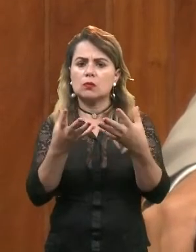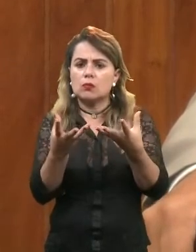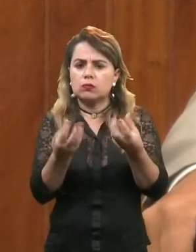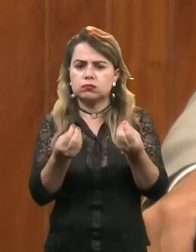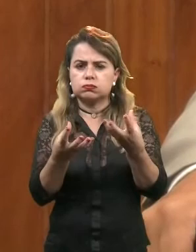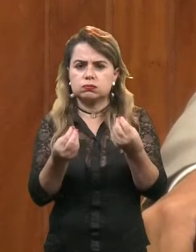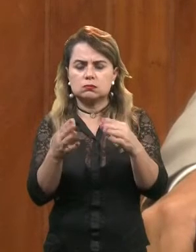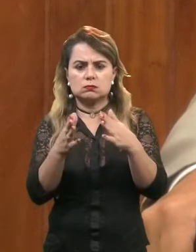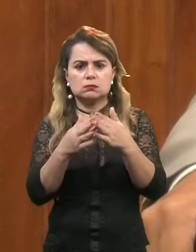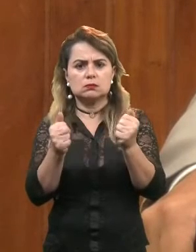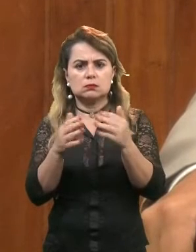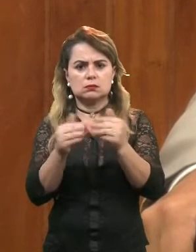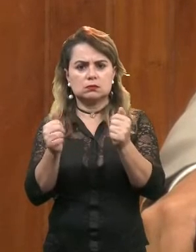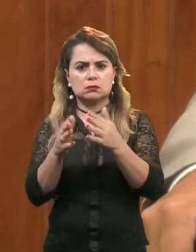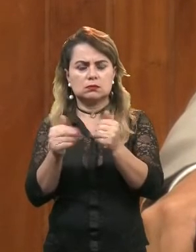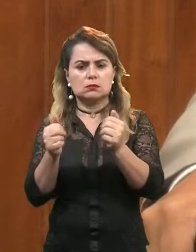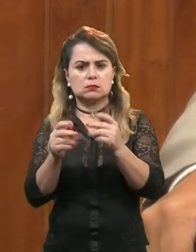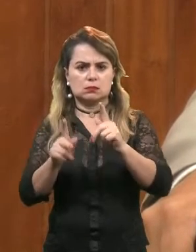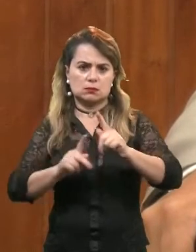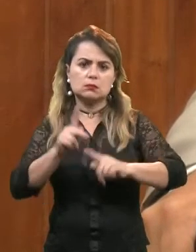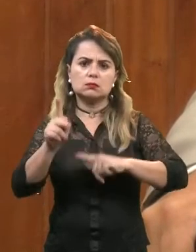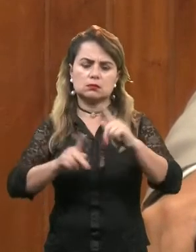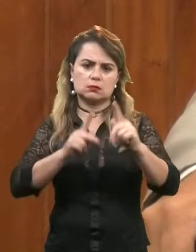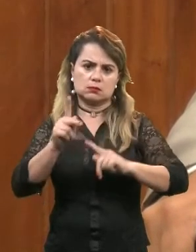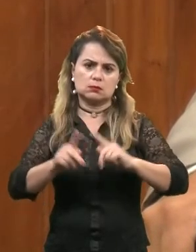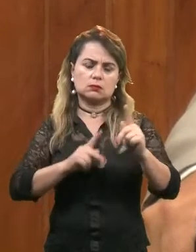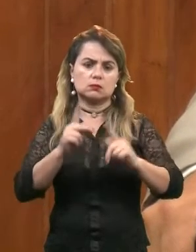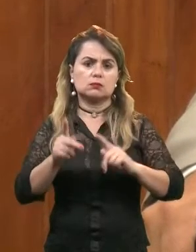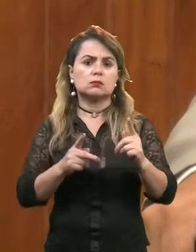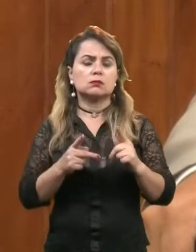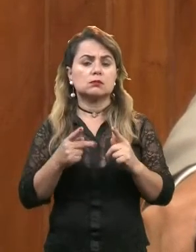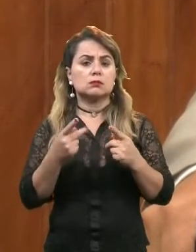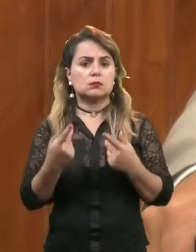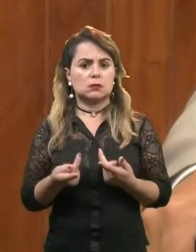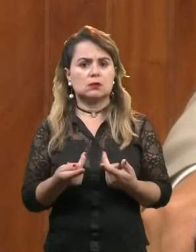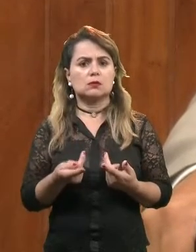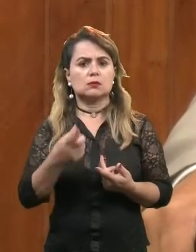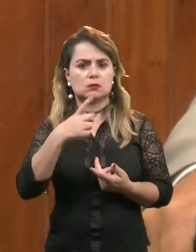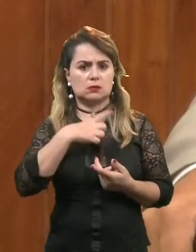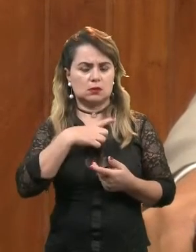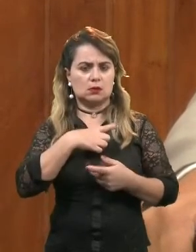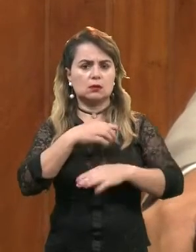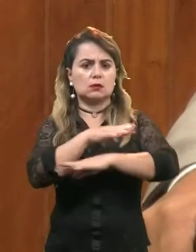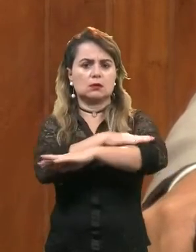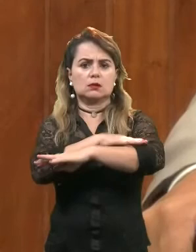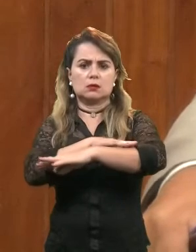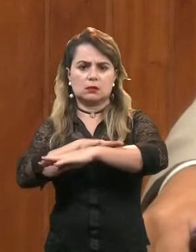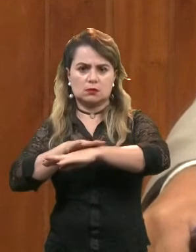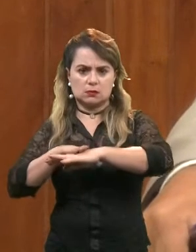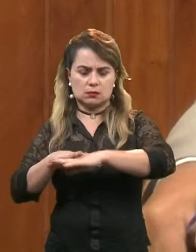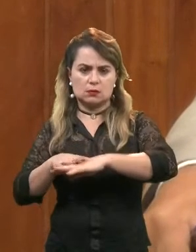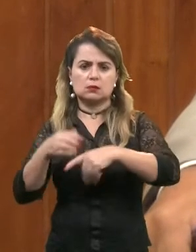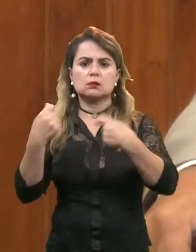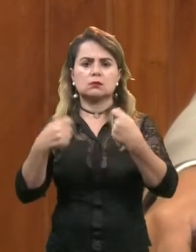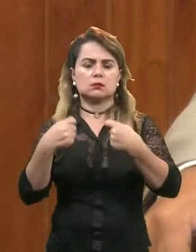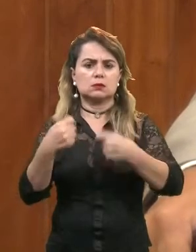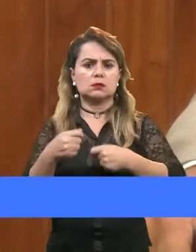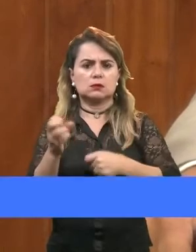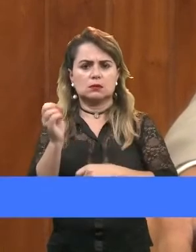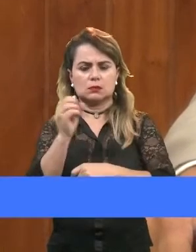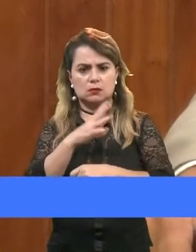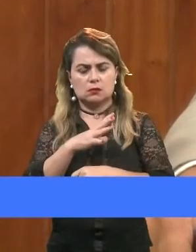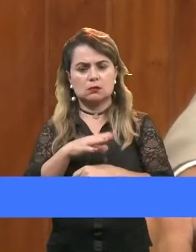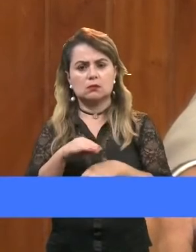reivindicações daquela população. E não só essa da calçada ali, naquela via que desce ali da